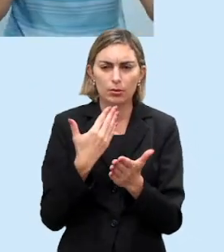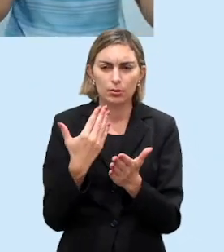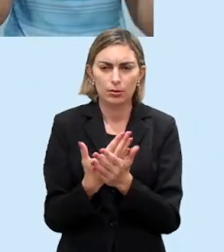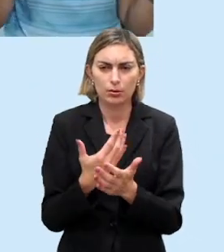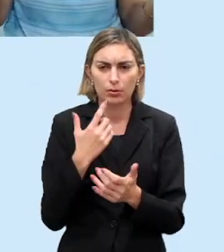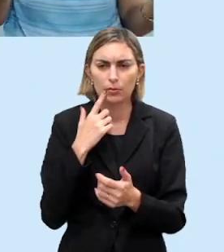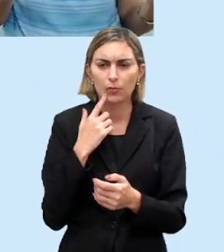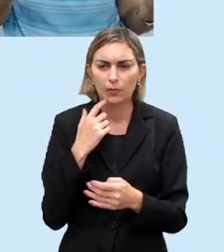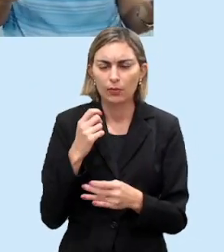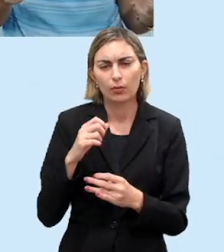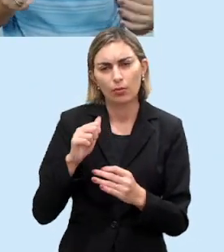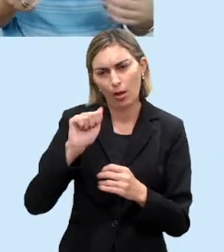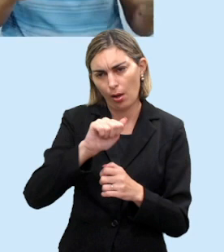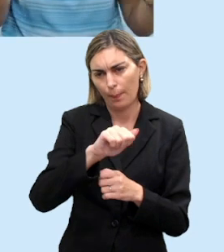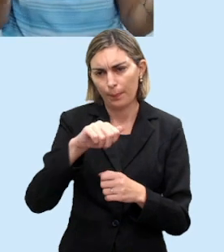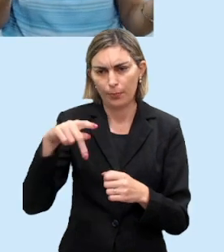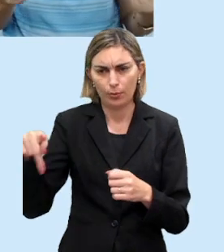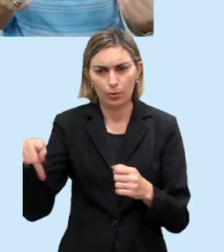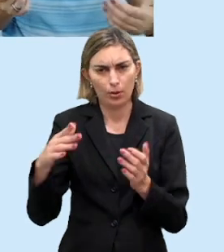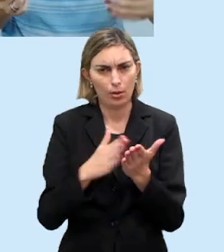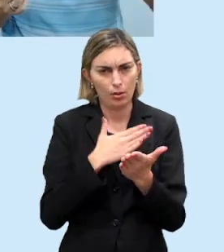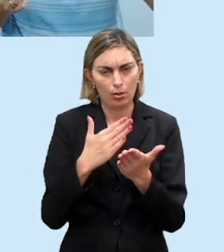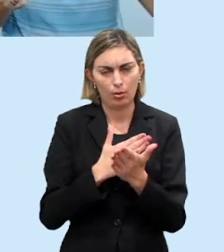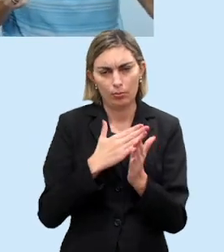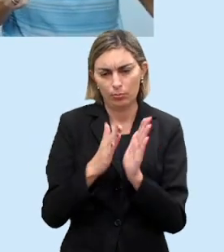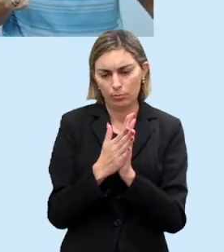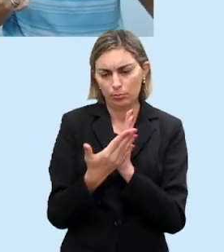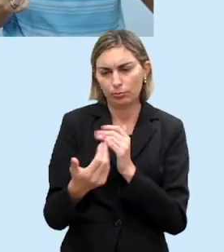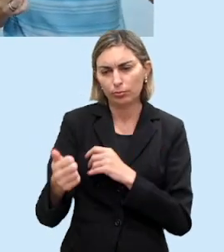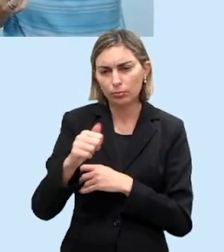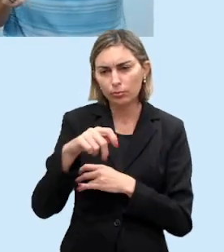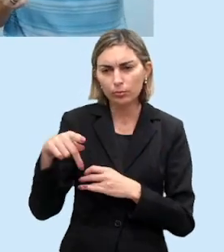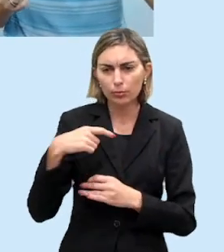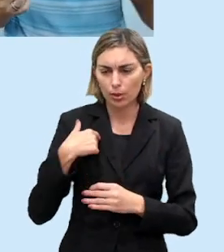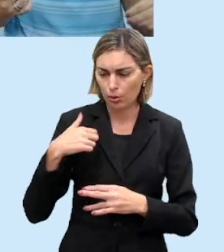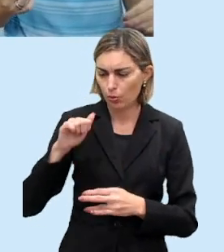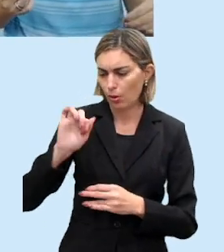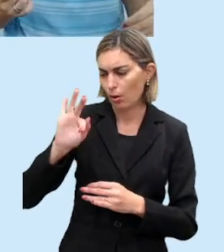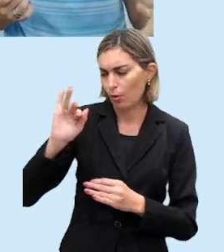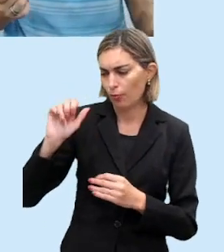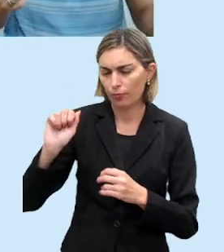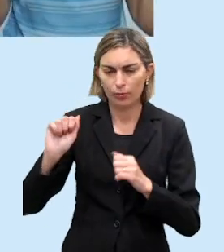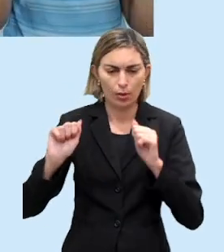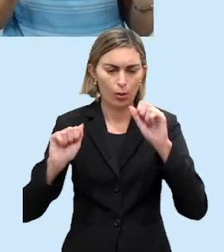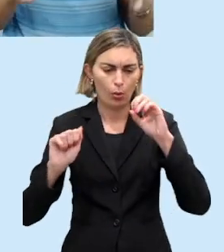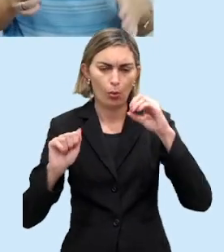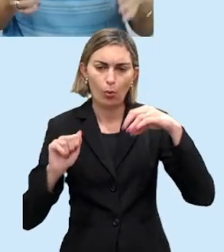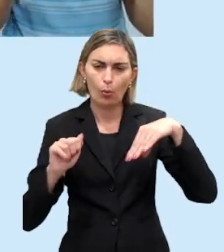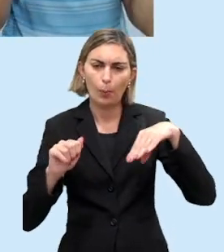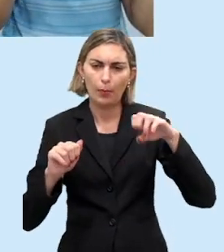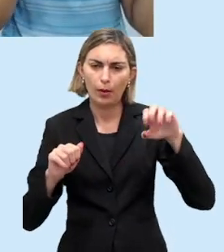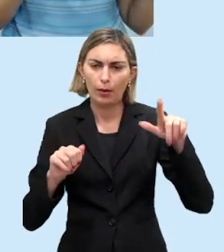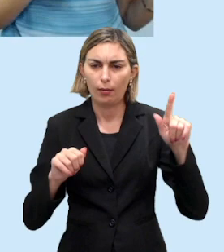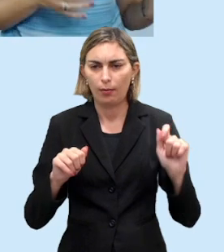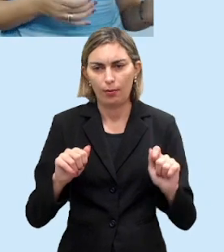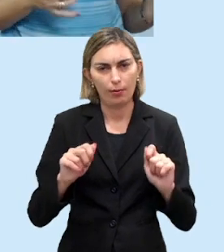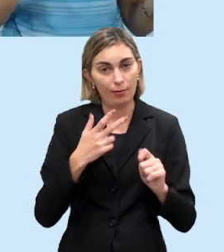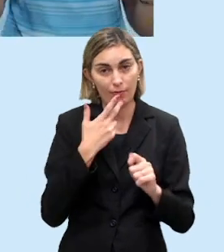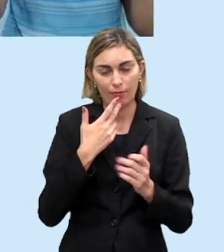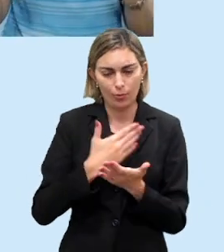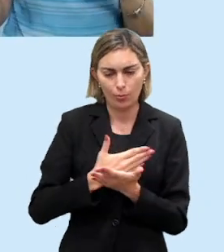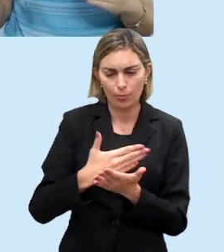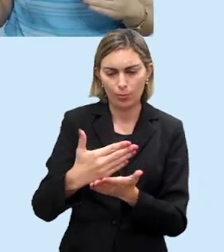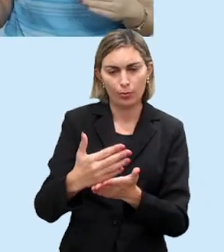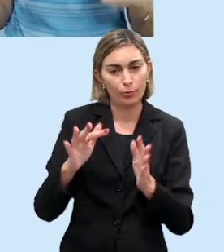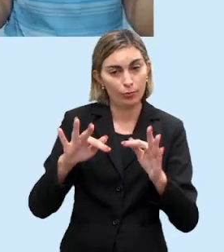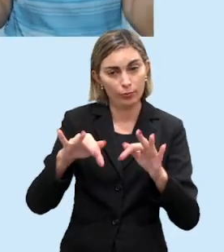do Apocalipse, não é? Ele fala: eu sou o alfa e o ômega, ou seja, o princípio